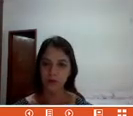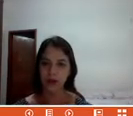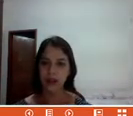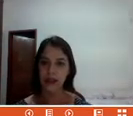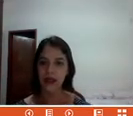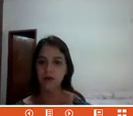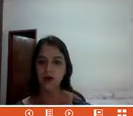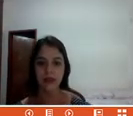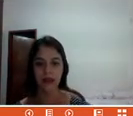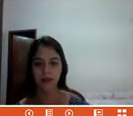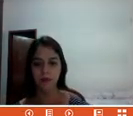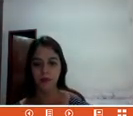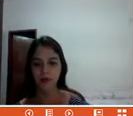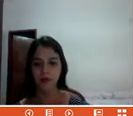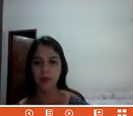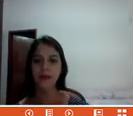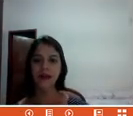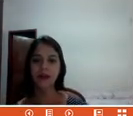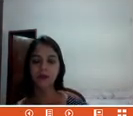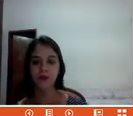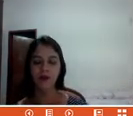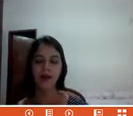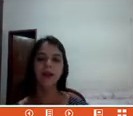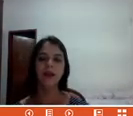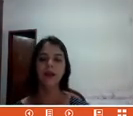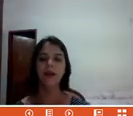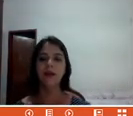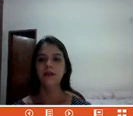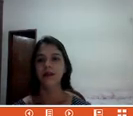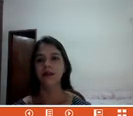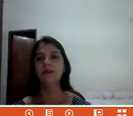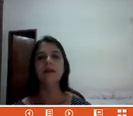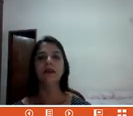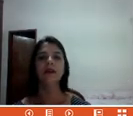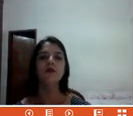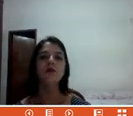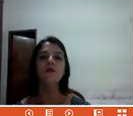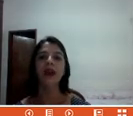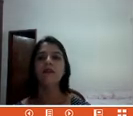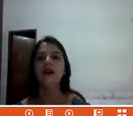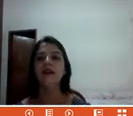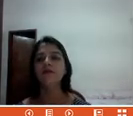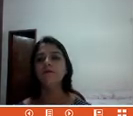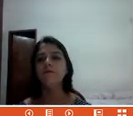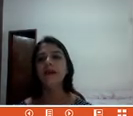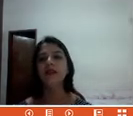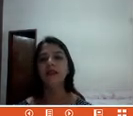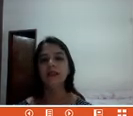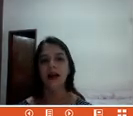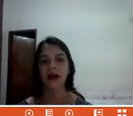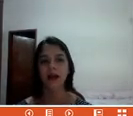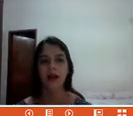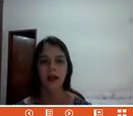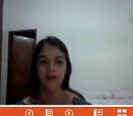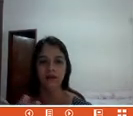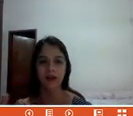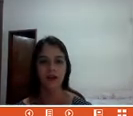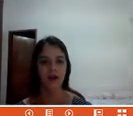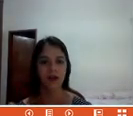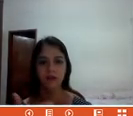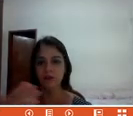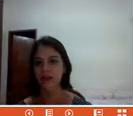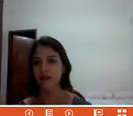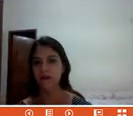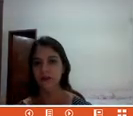nome. Seria, por exemplo, o apelido, né? Então, assim, como que ela vai te batizar? Ela